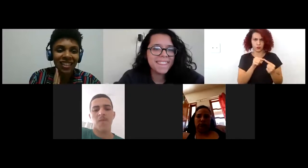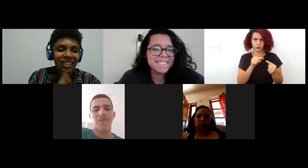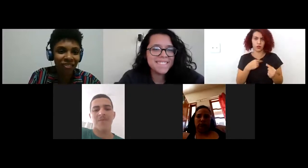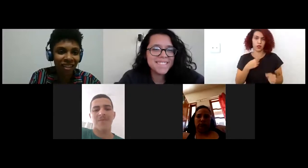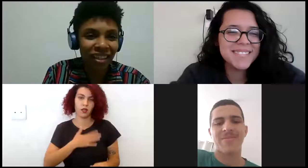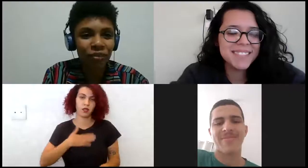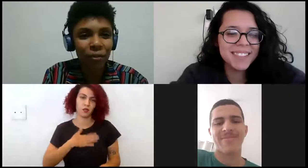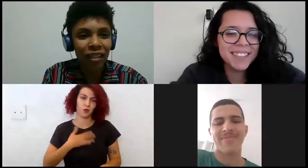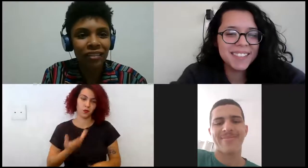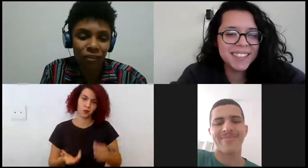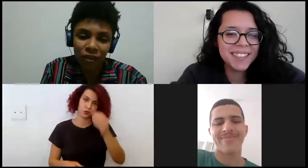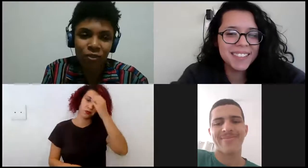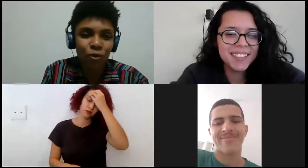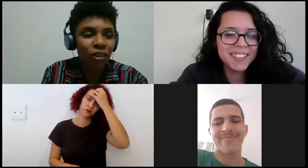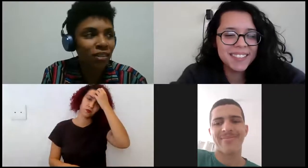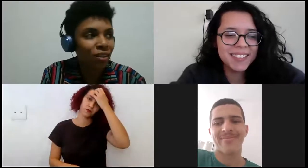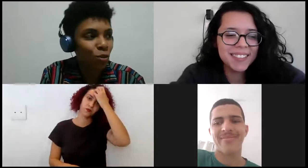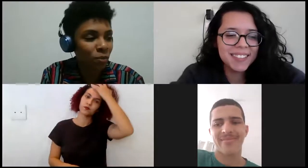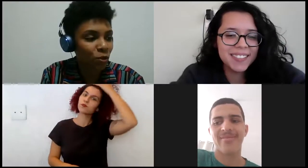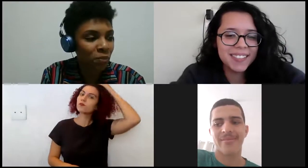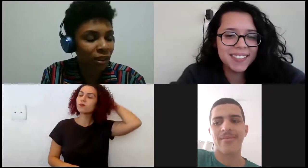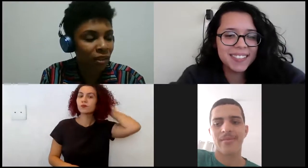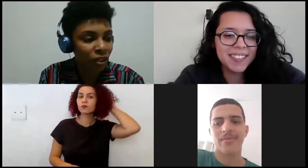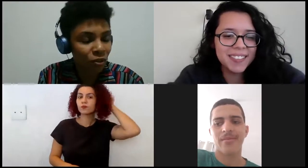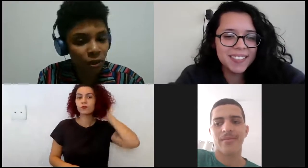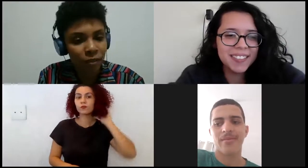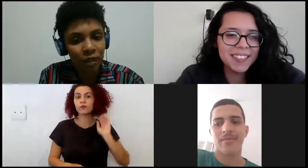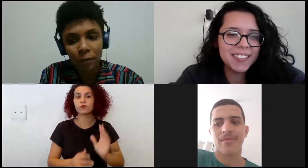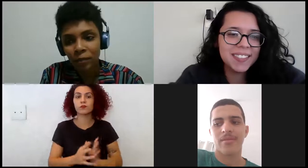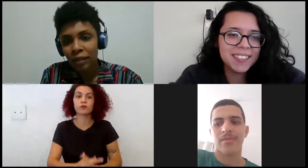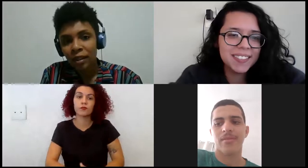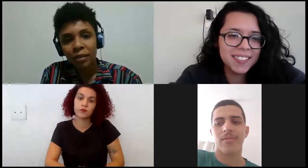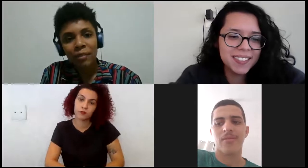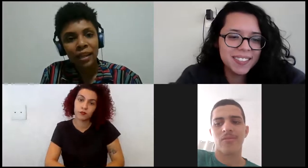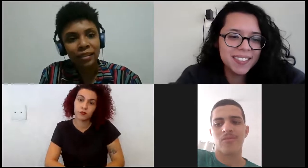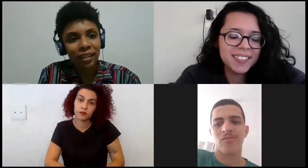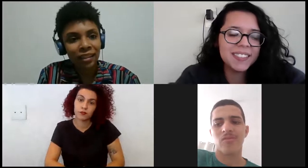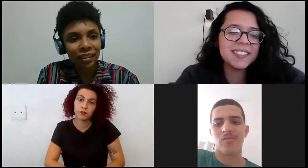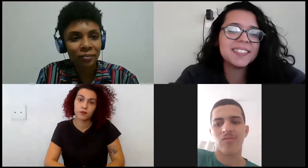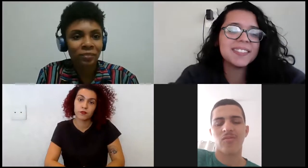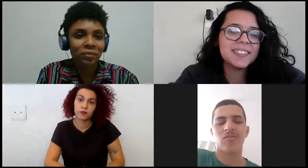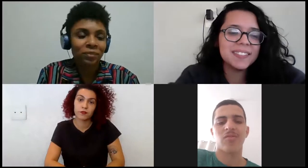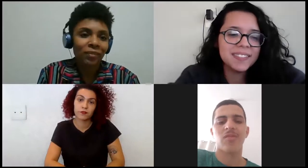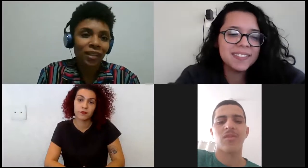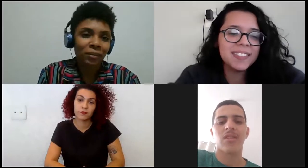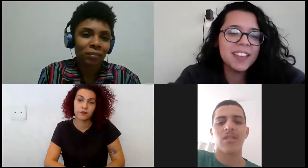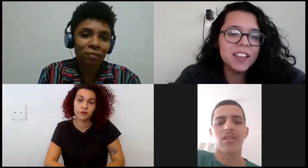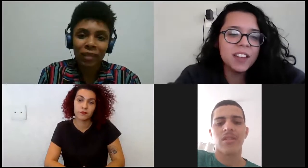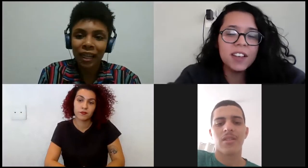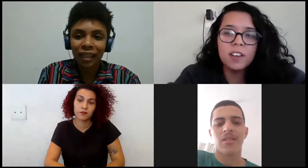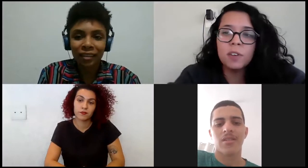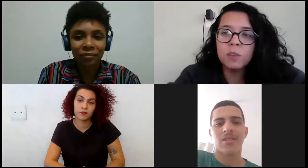e que eu trago obviamente que eu faço escolhas não sou uma pessoa humana faz escolhi tá Bella querida